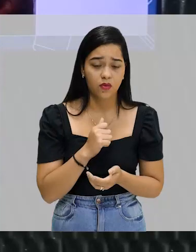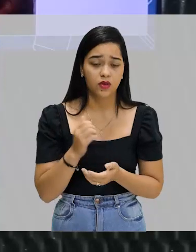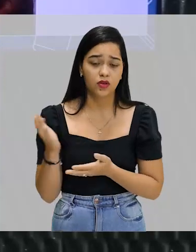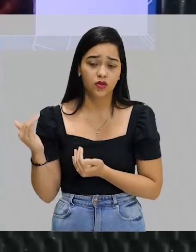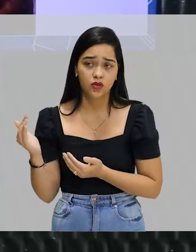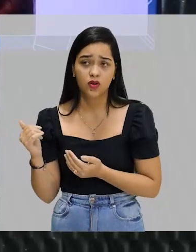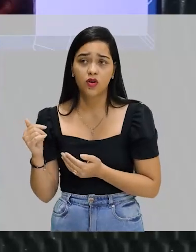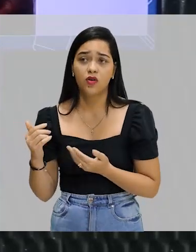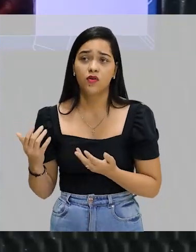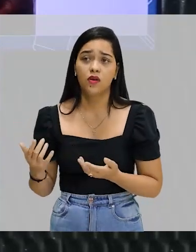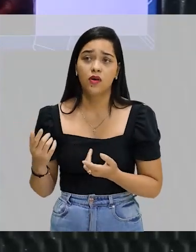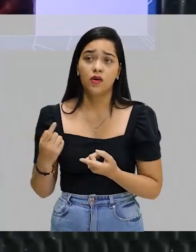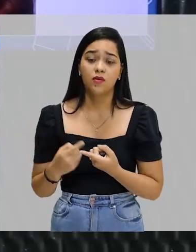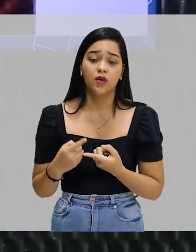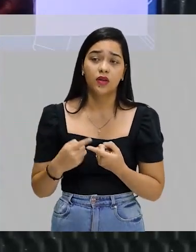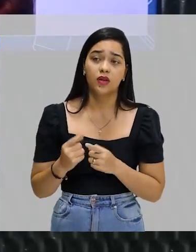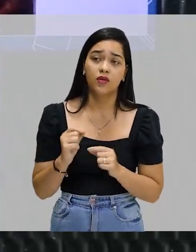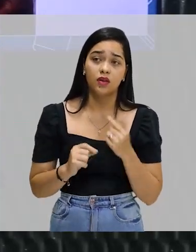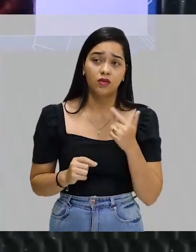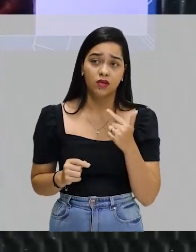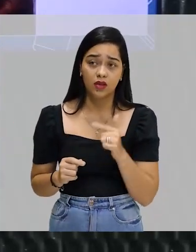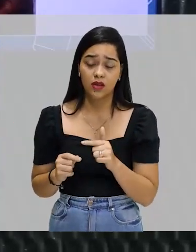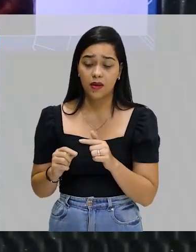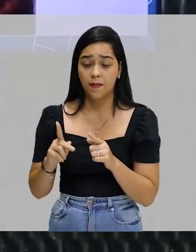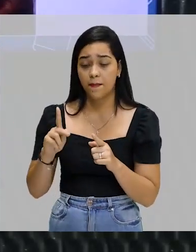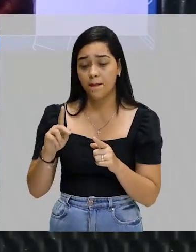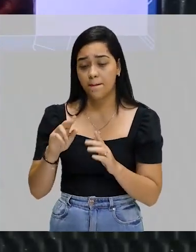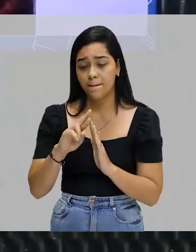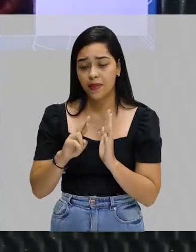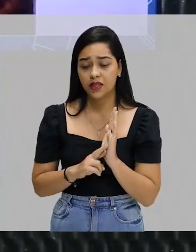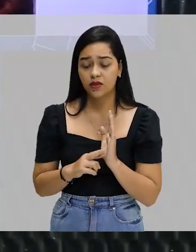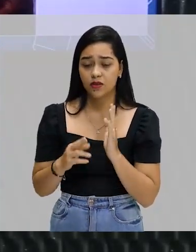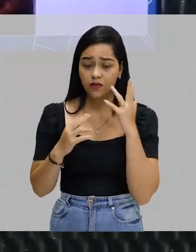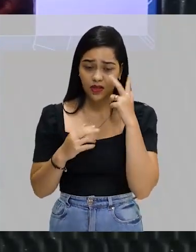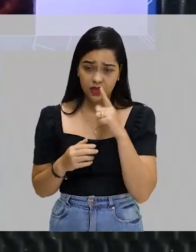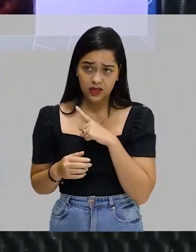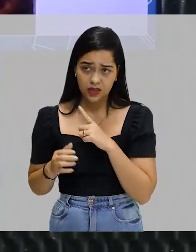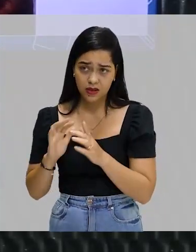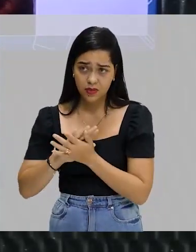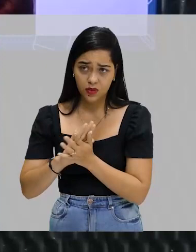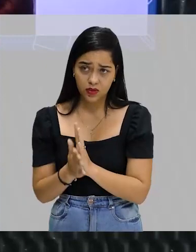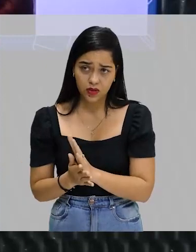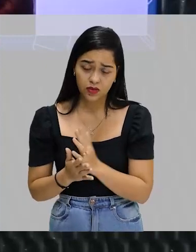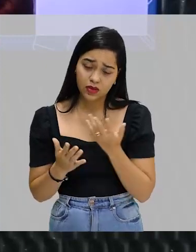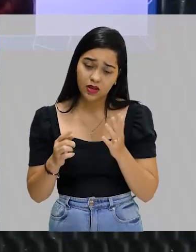em periferia, por não estarem no padrão de beleza midiático, sofrem preconceito?